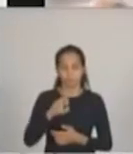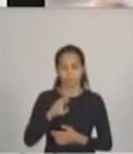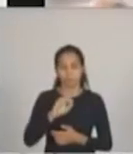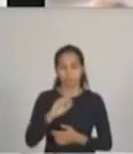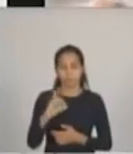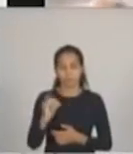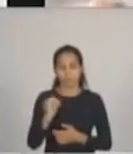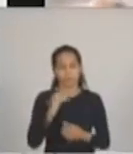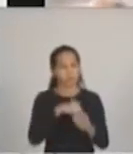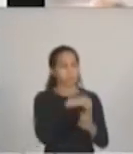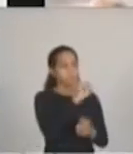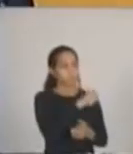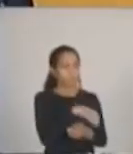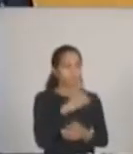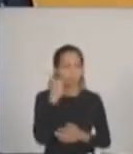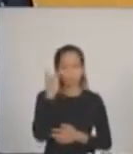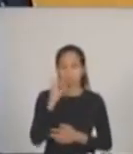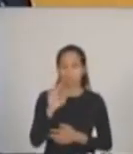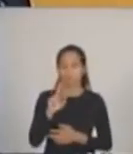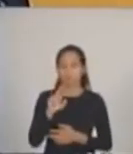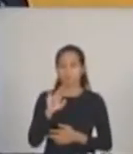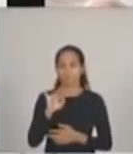Sim. Deputado Freitas.